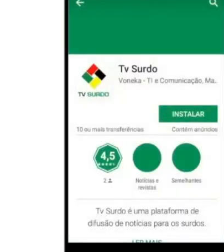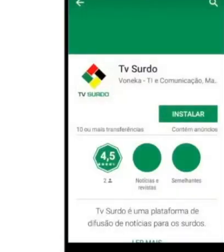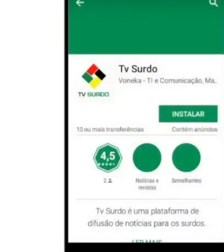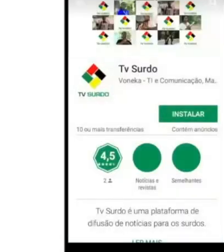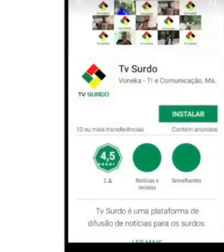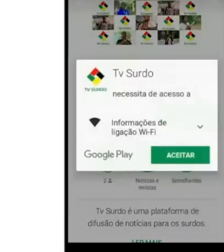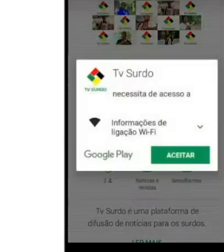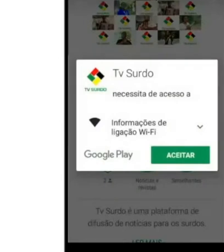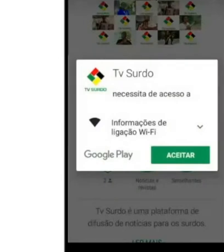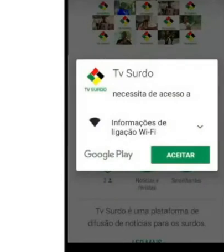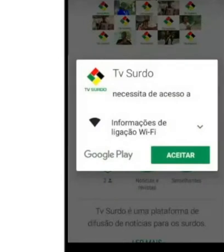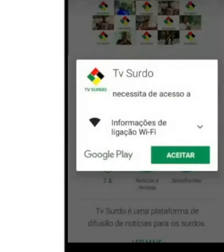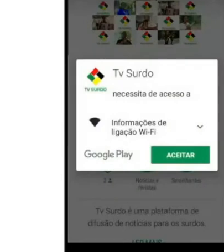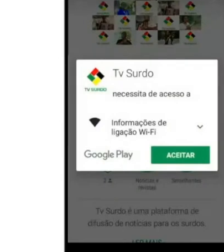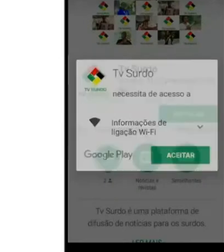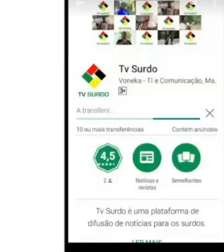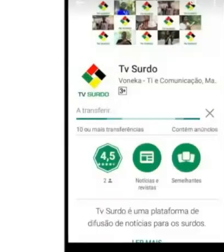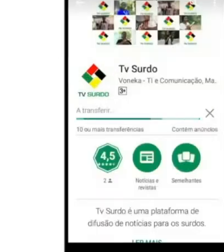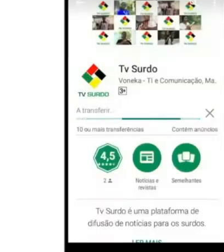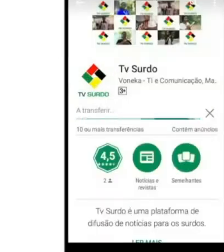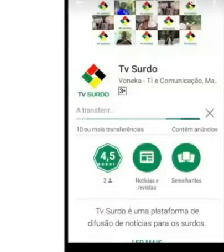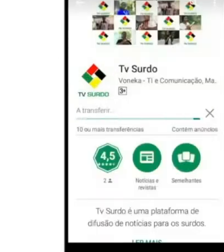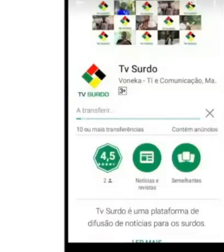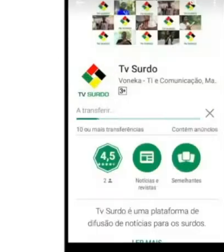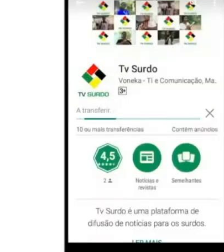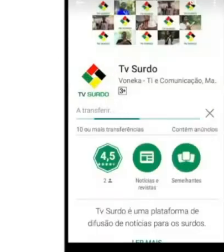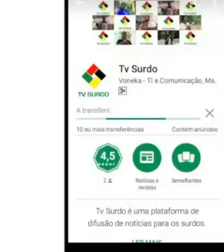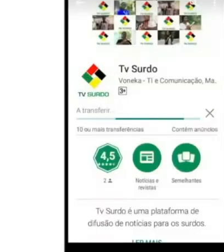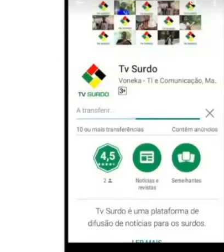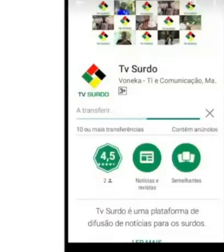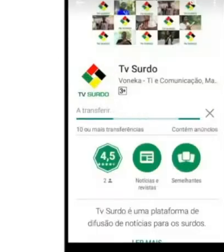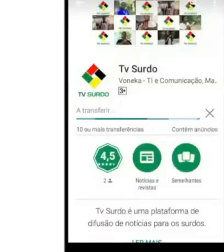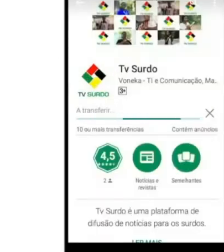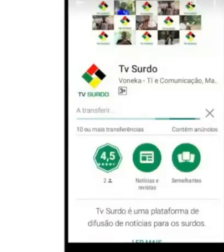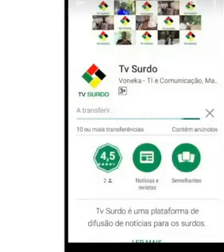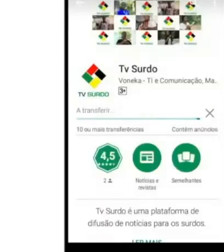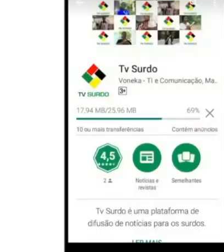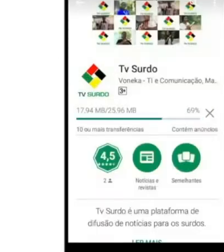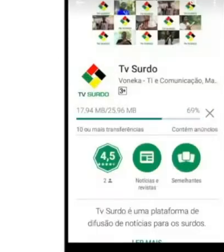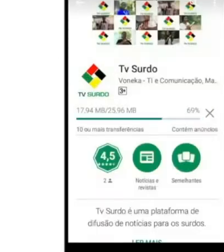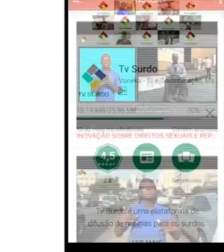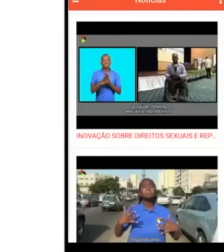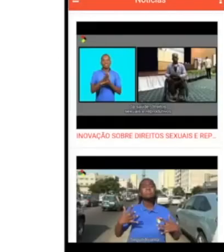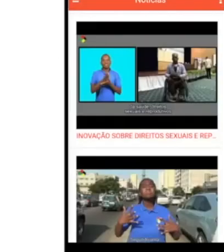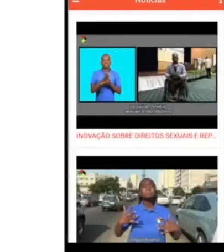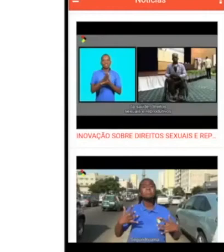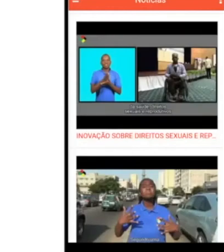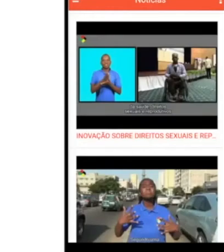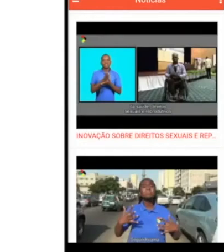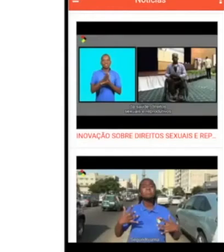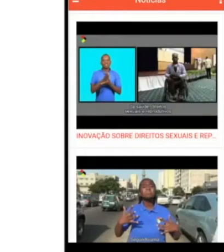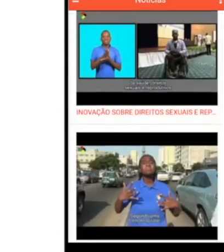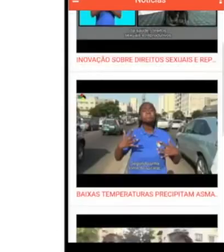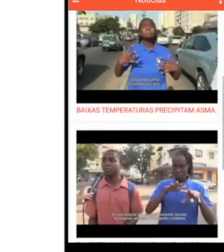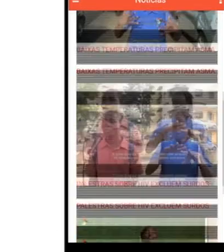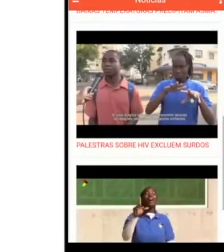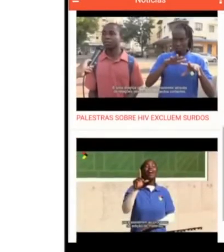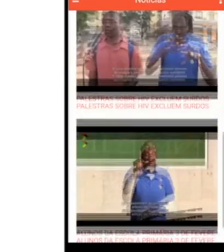Clique no ícone com o emblema da TV Surdo e, de seguida, instale. E já está.